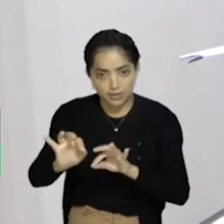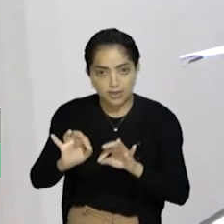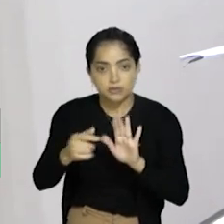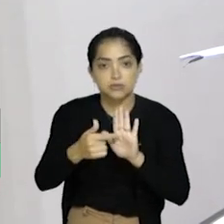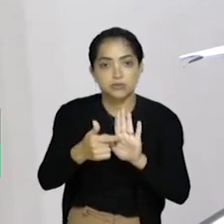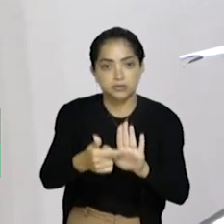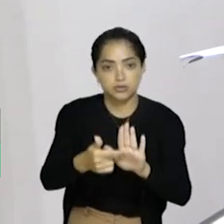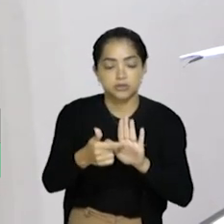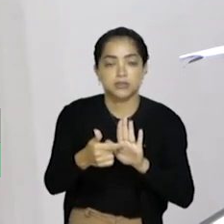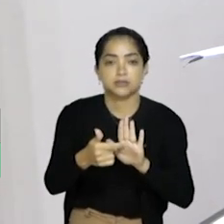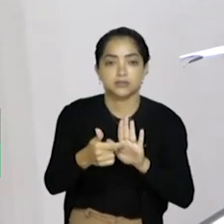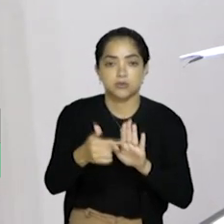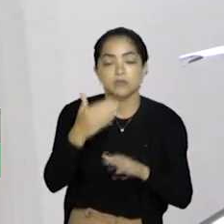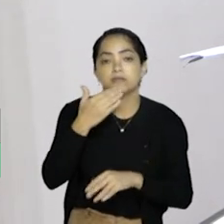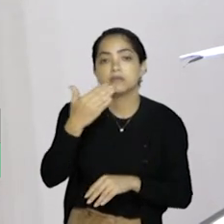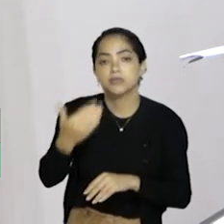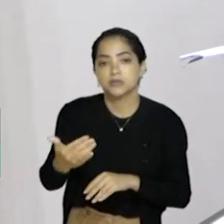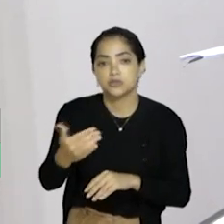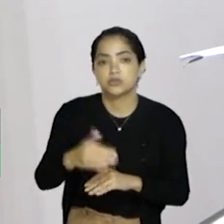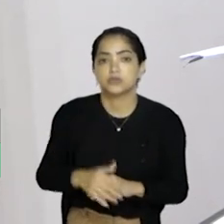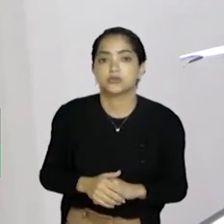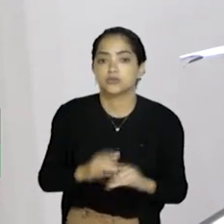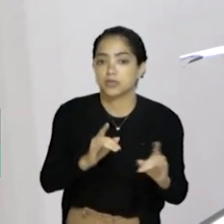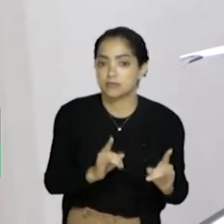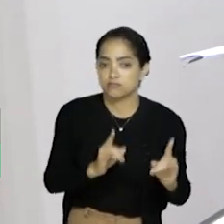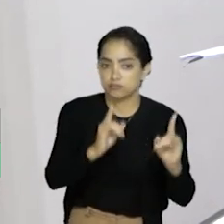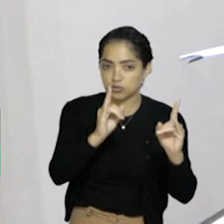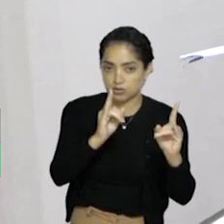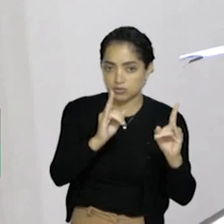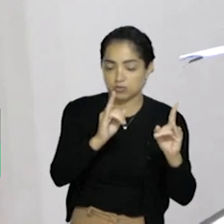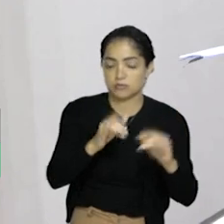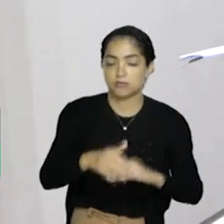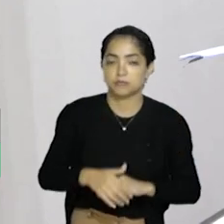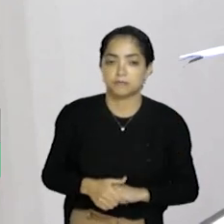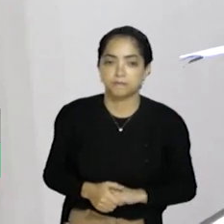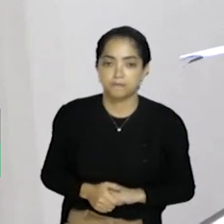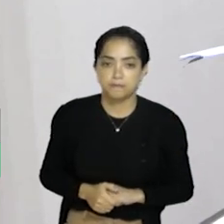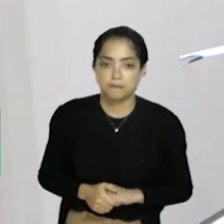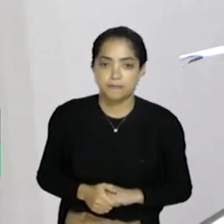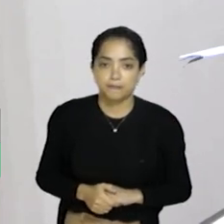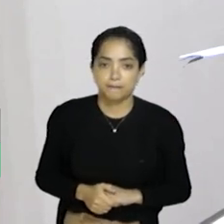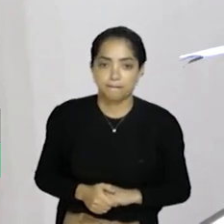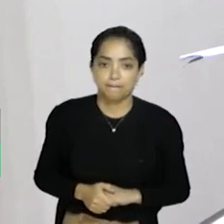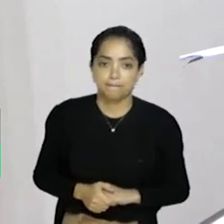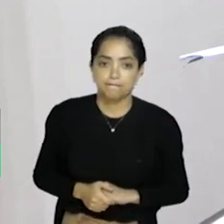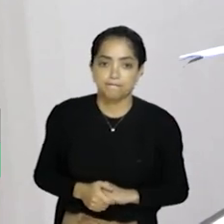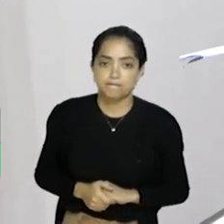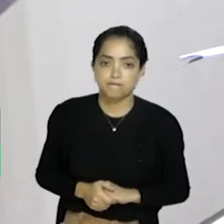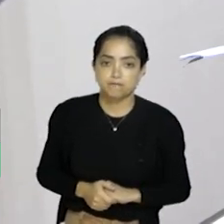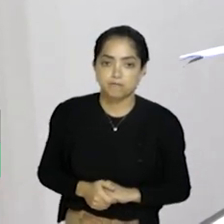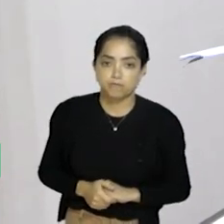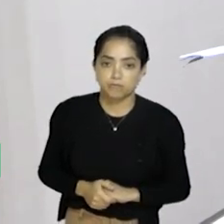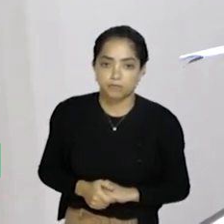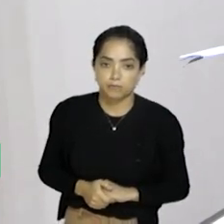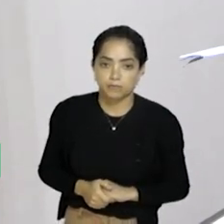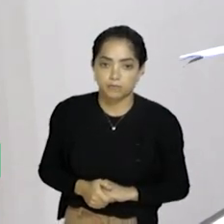indicação solicitando aquele imóvel na mais um minuto